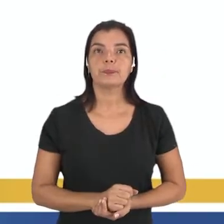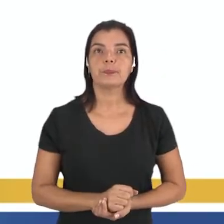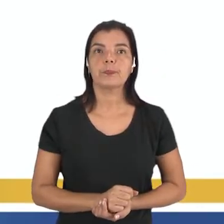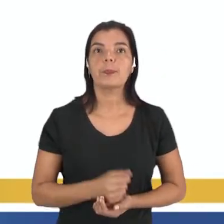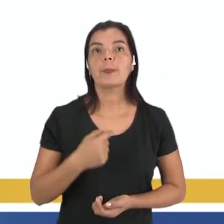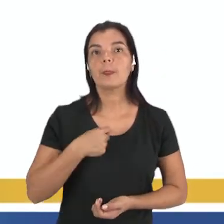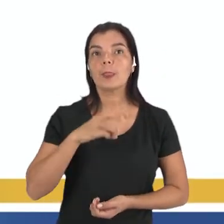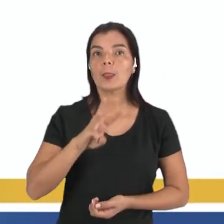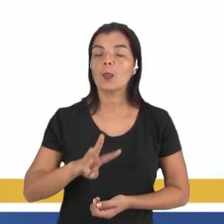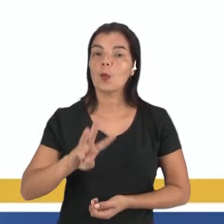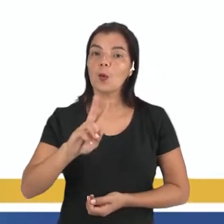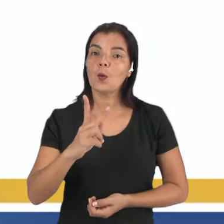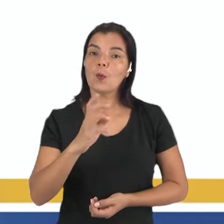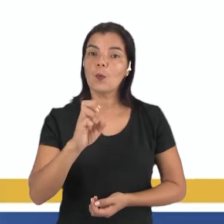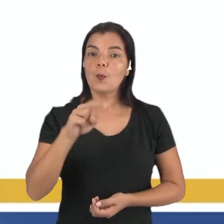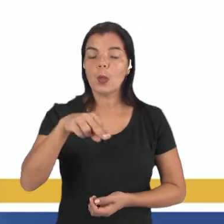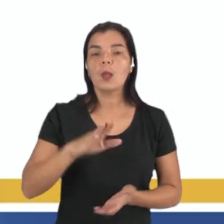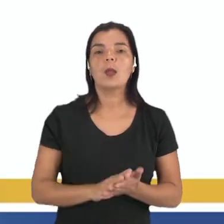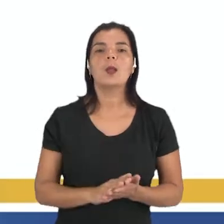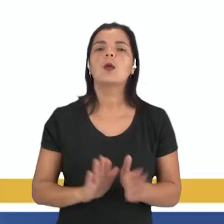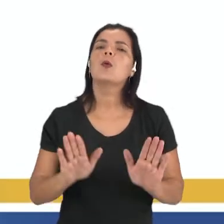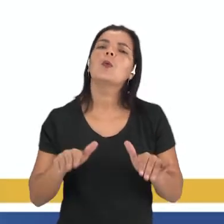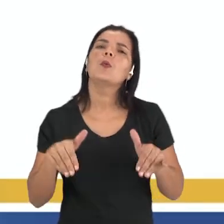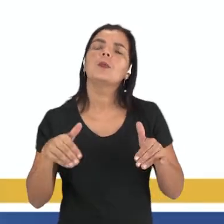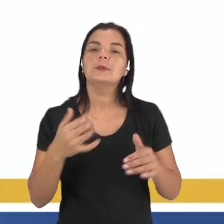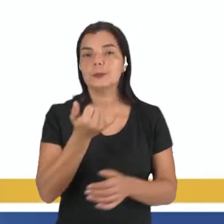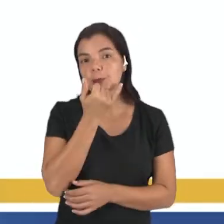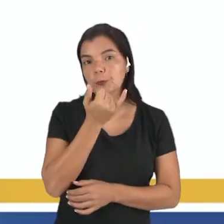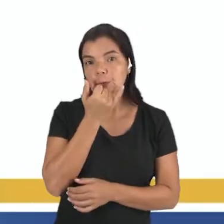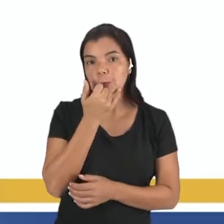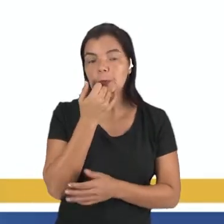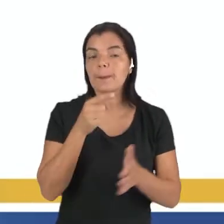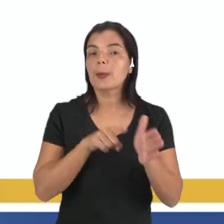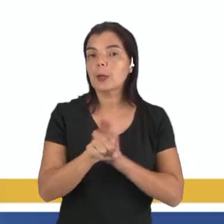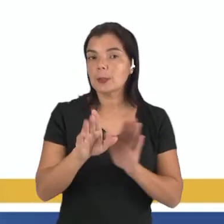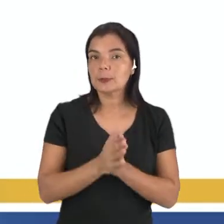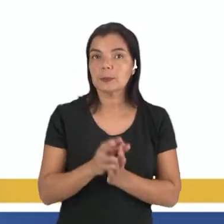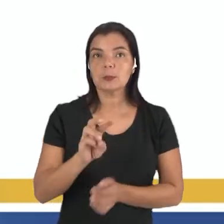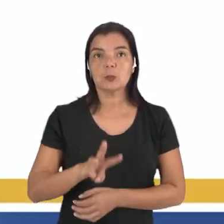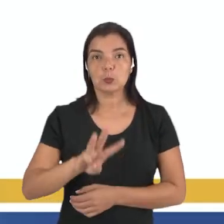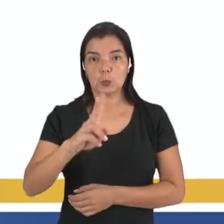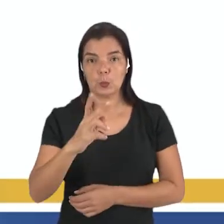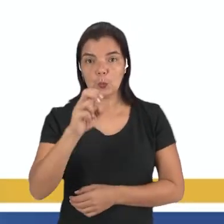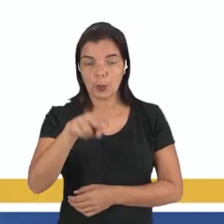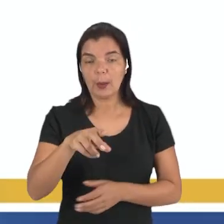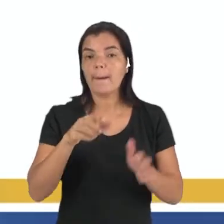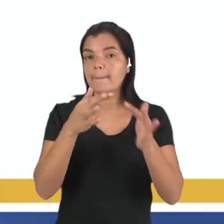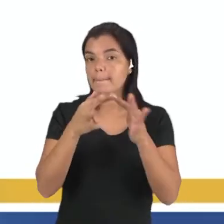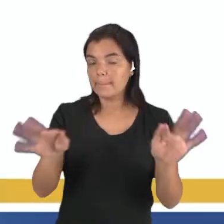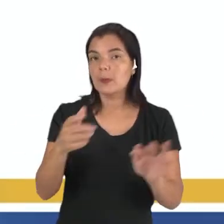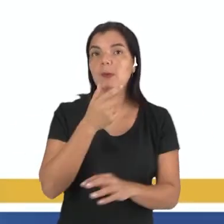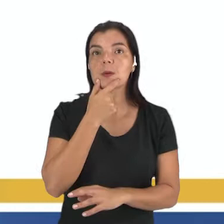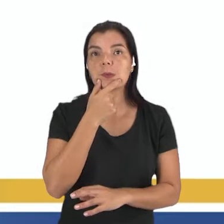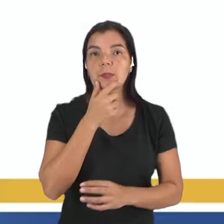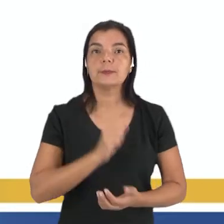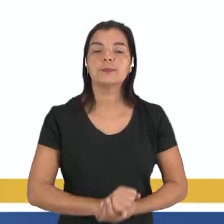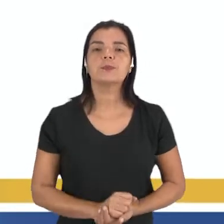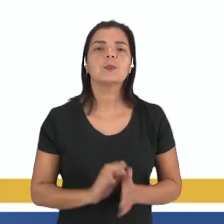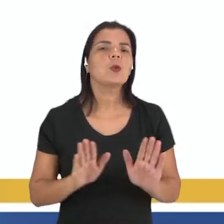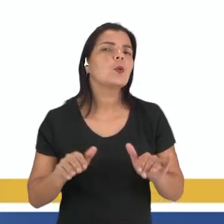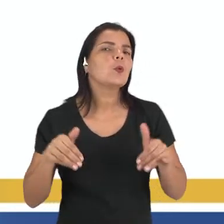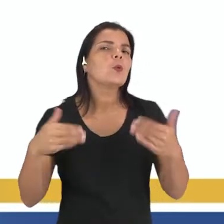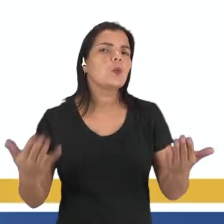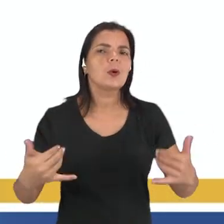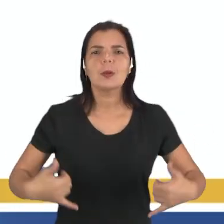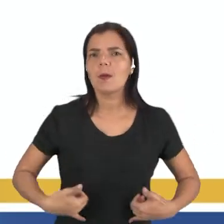your birthday? A pergunta é, when is your brother's birthday? Quando